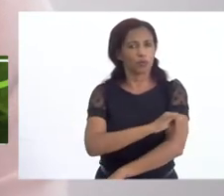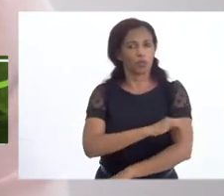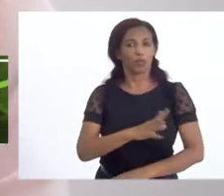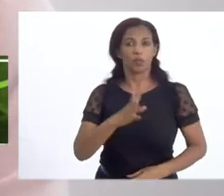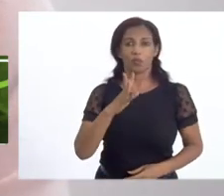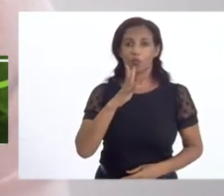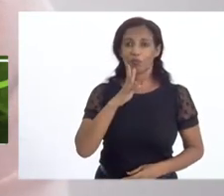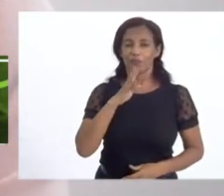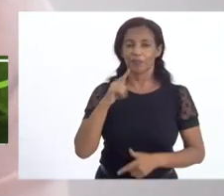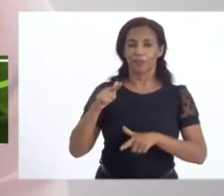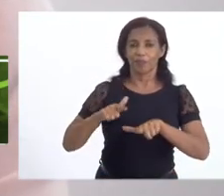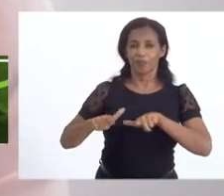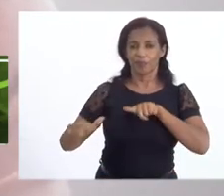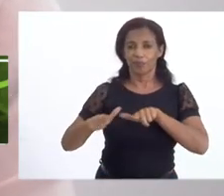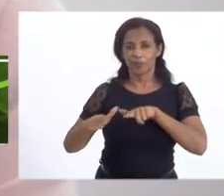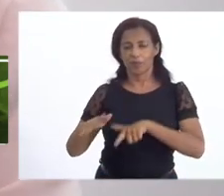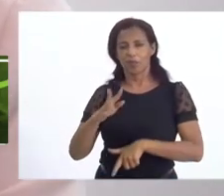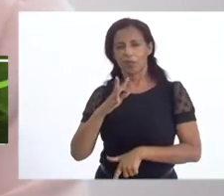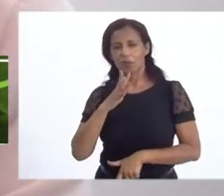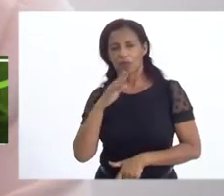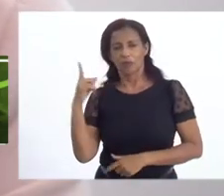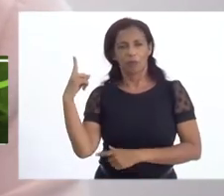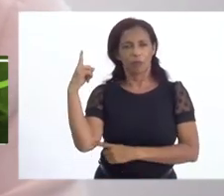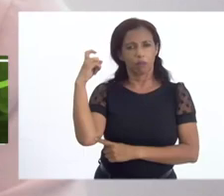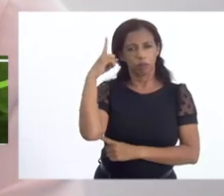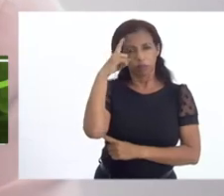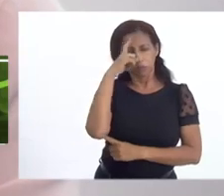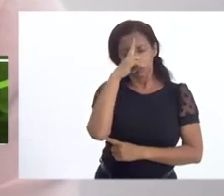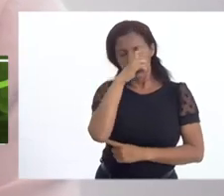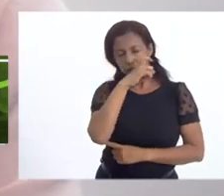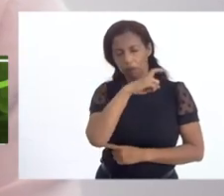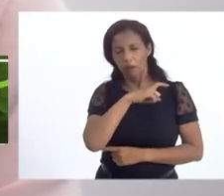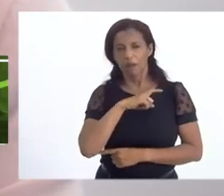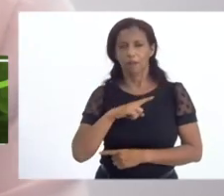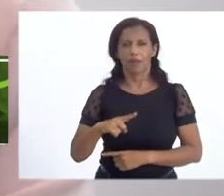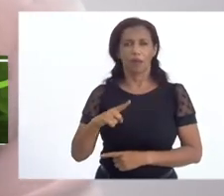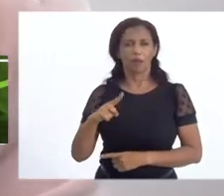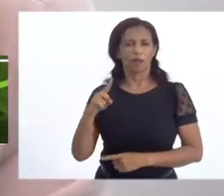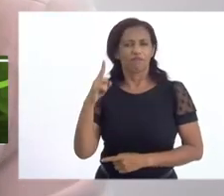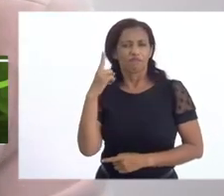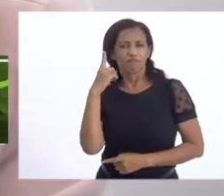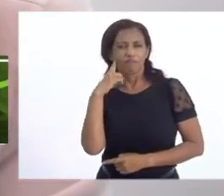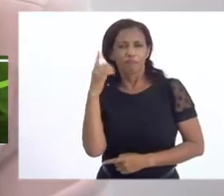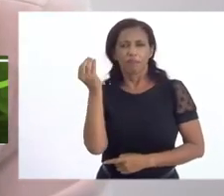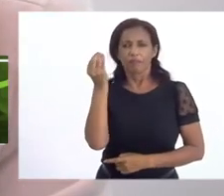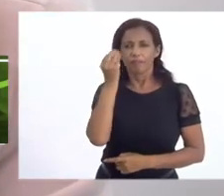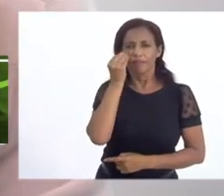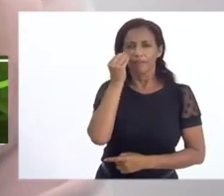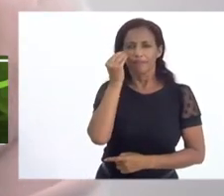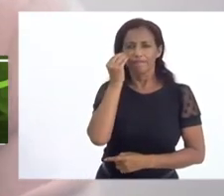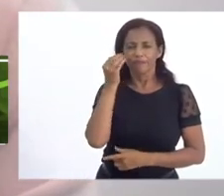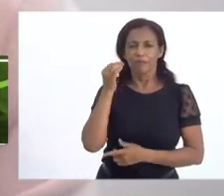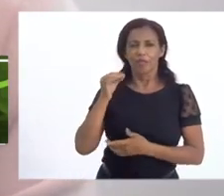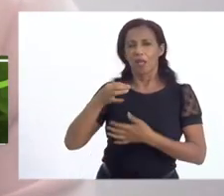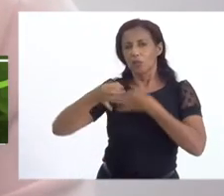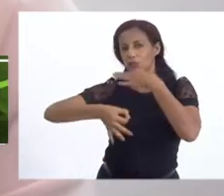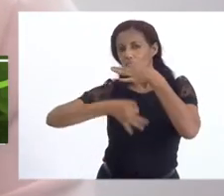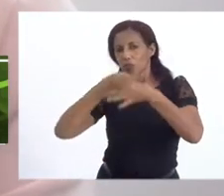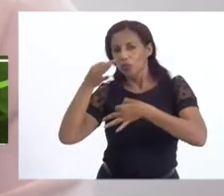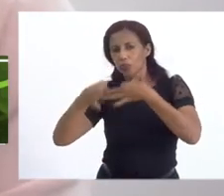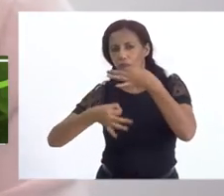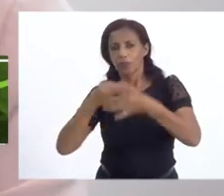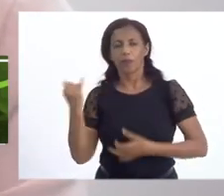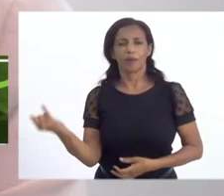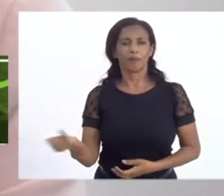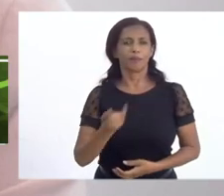conhecer os trabalhos, conhecer as dificuldades, não é, ouvir as sugestões é fundamental para que a